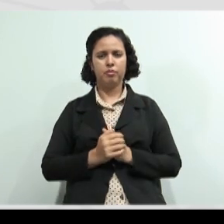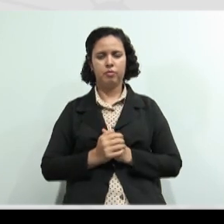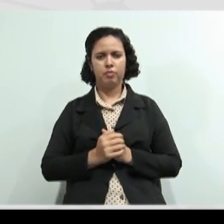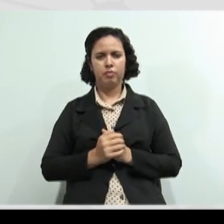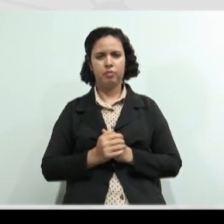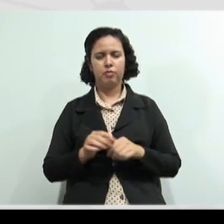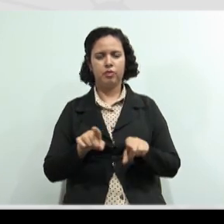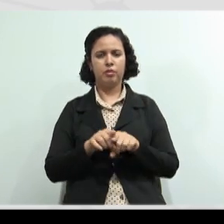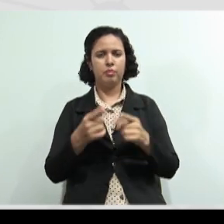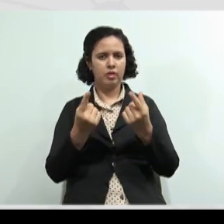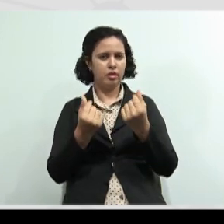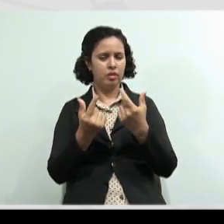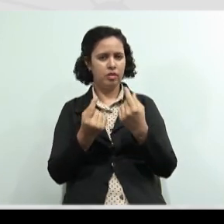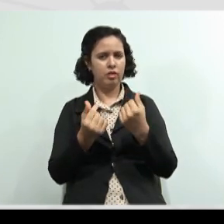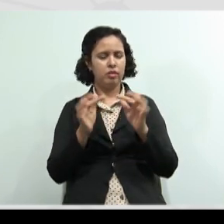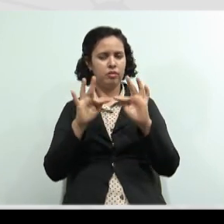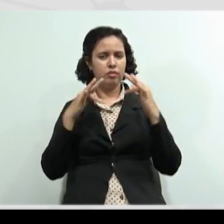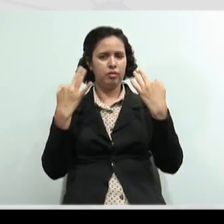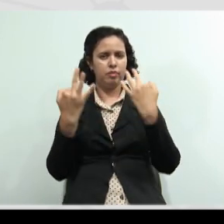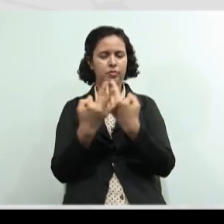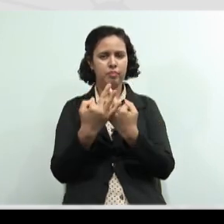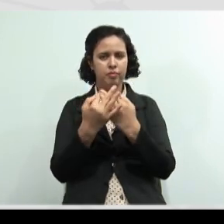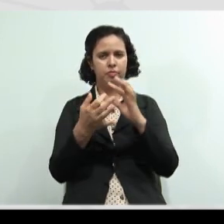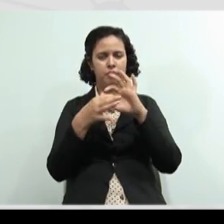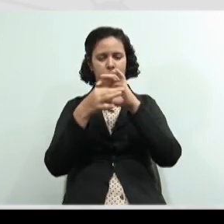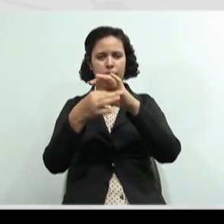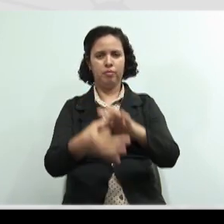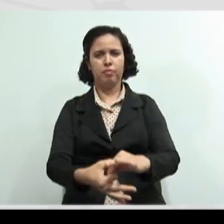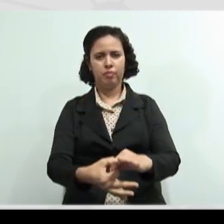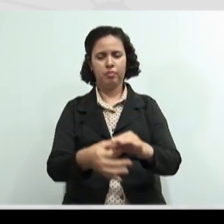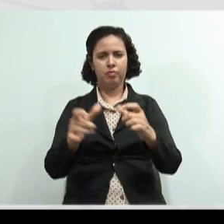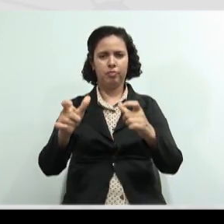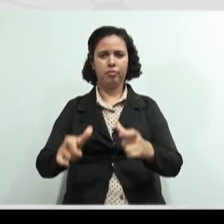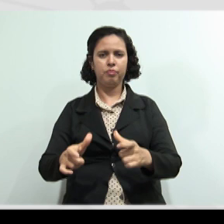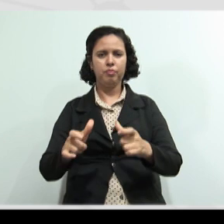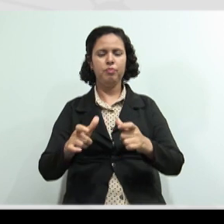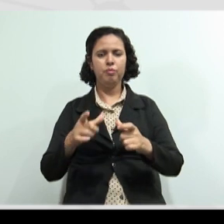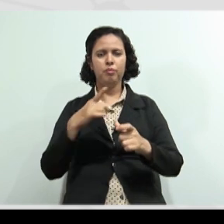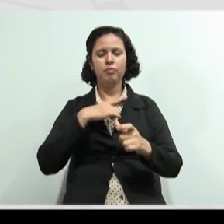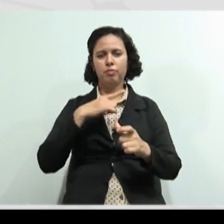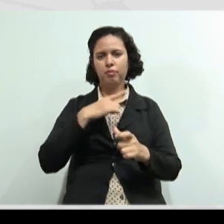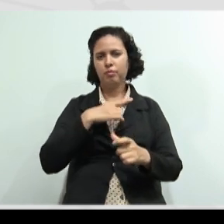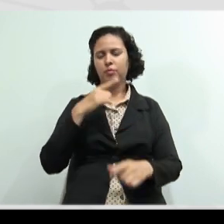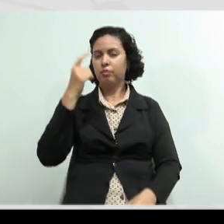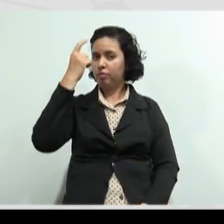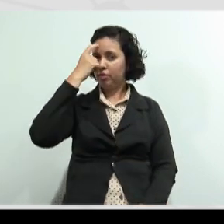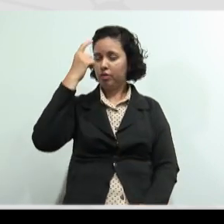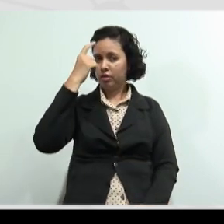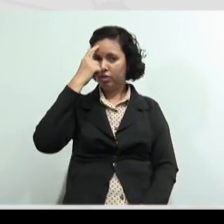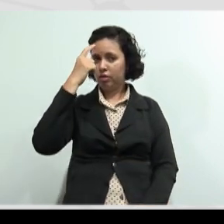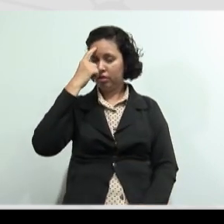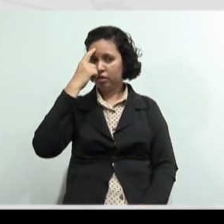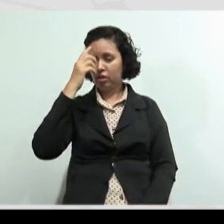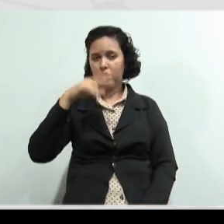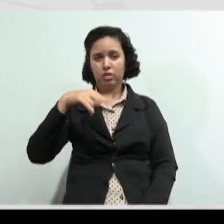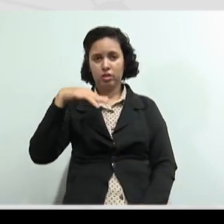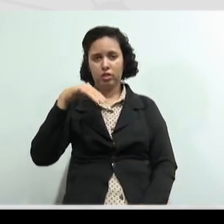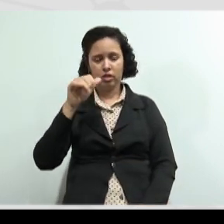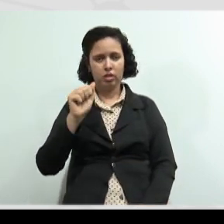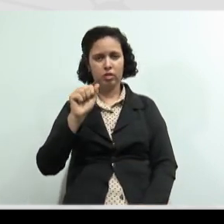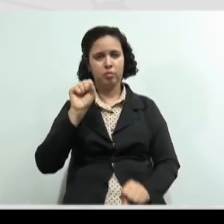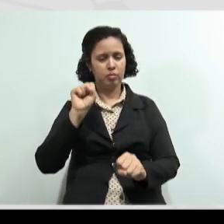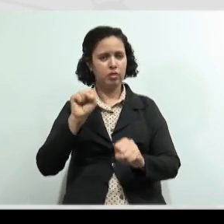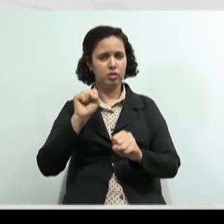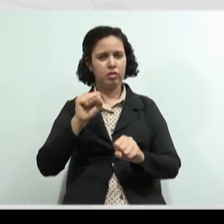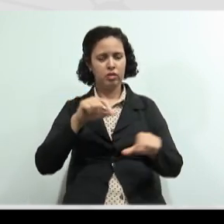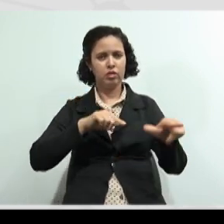A renda familiar vinculada ao próprio estabelecimento, e aí a gente tem que pensar, não quer dizer que ninguém do estabelecimento possa trabalhar.